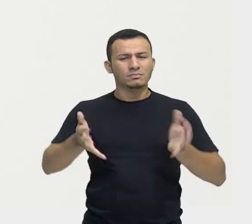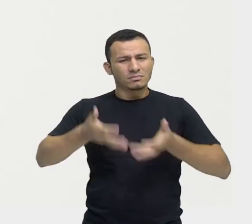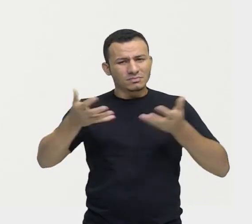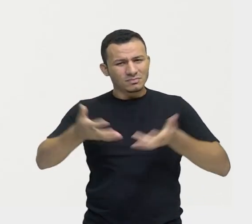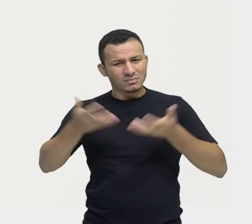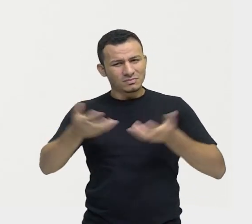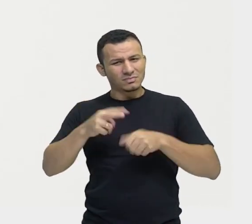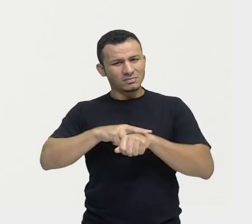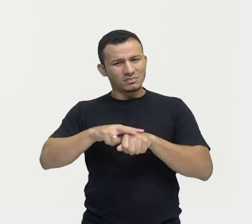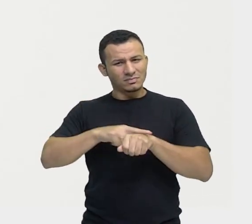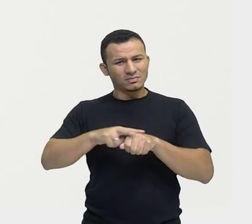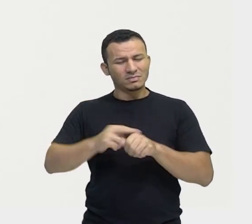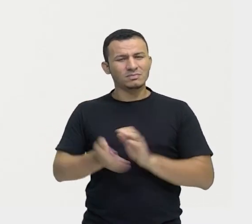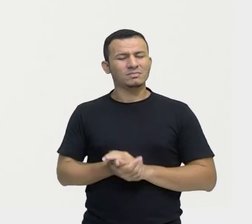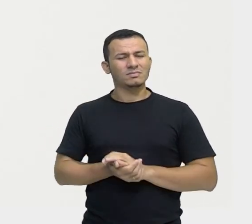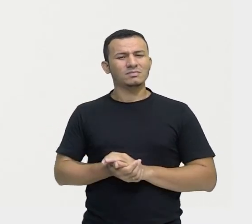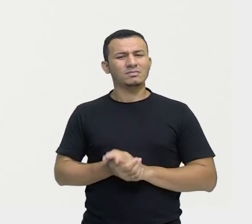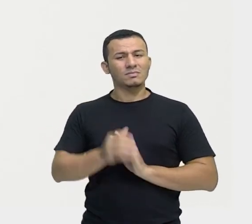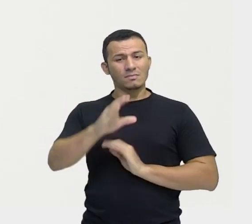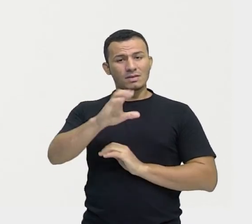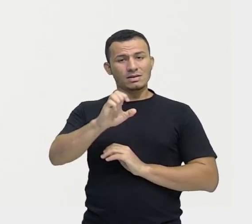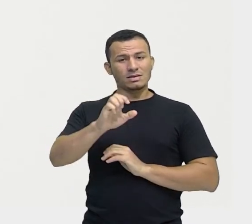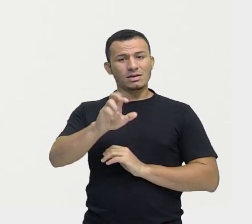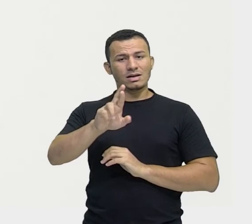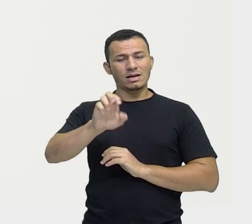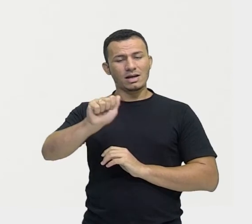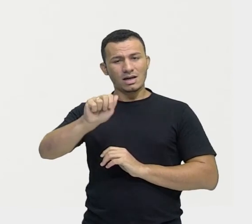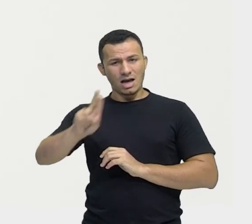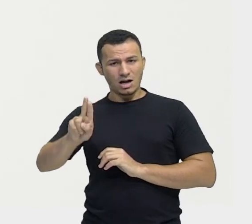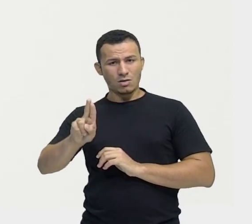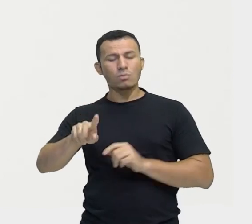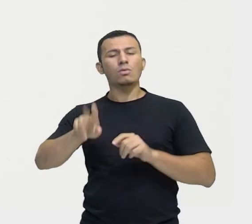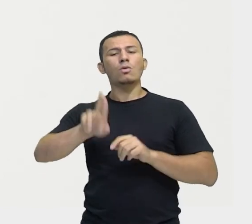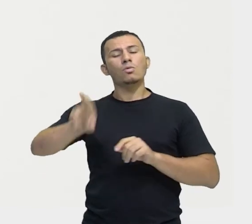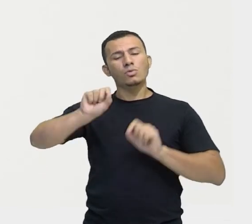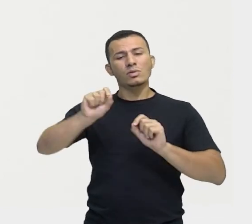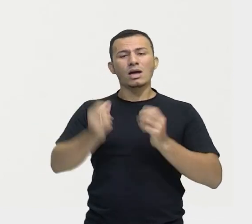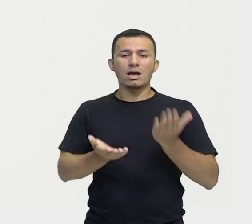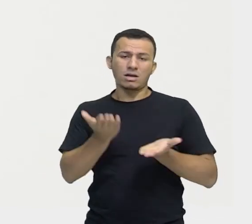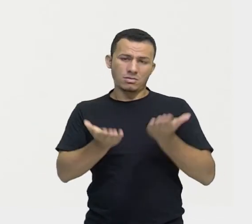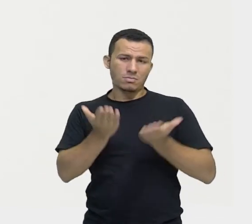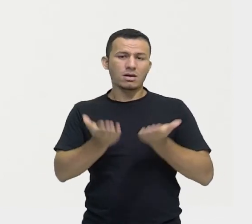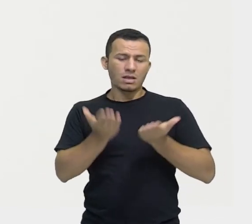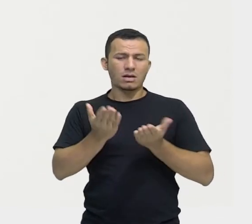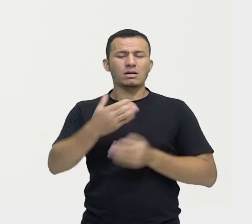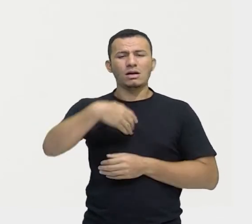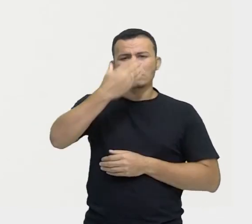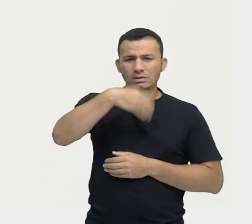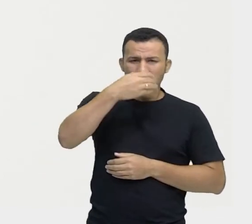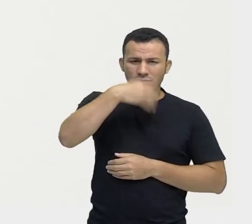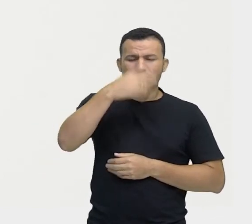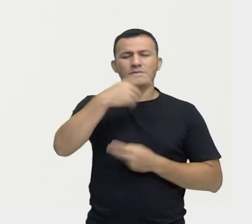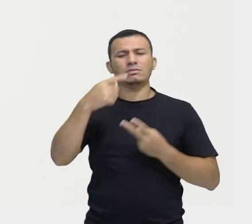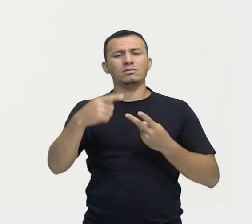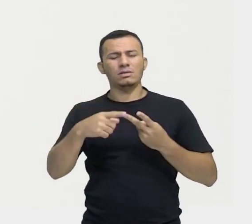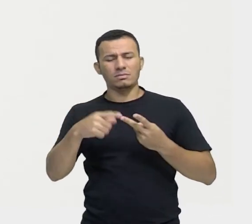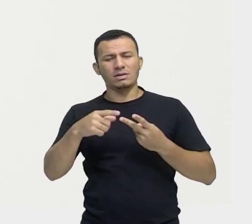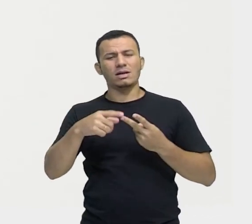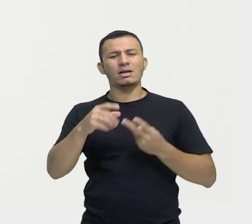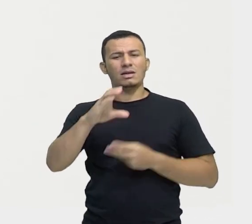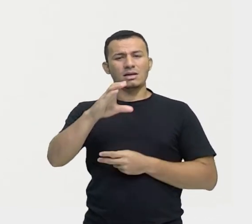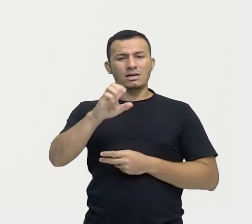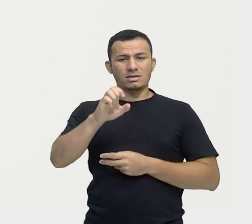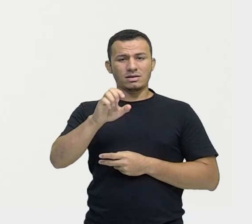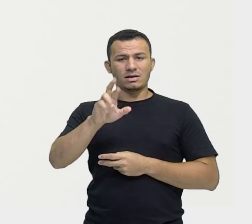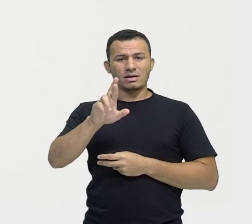legumes, cereais, como mostra aqui, ó, usamos o quê? A balança para pesar frutas, para pesar cereais.